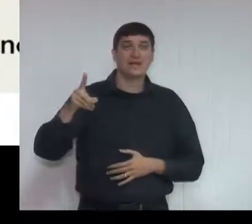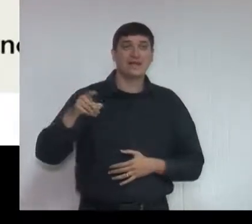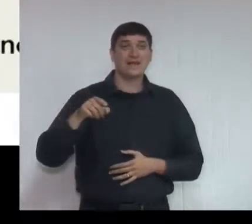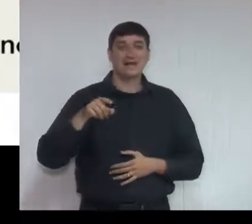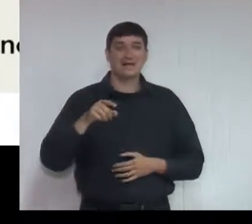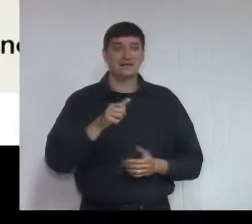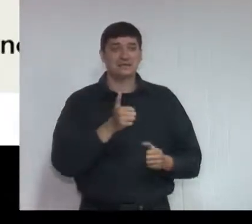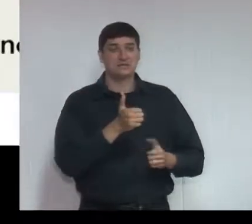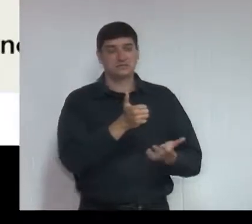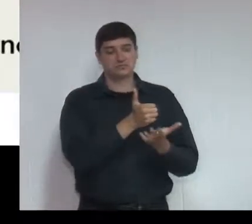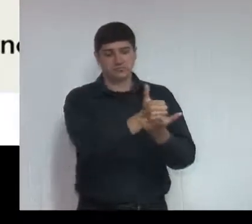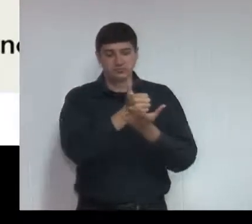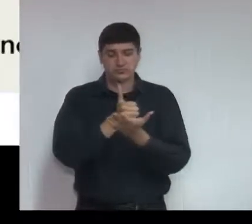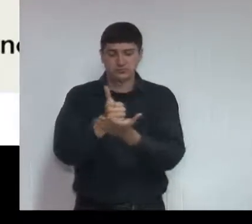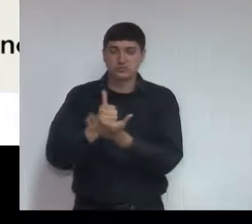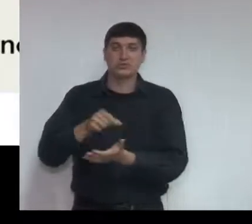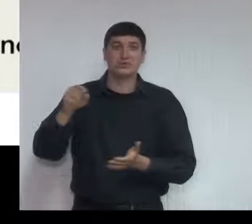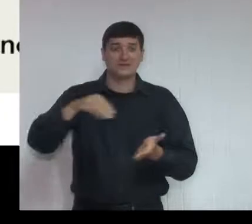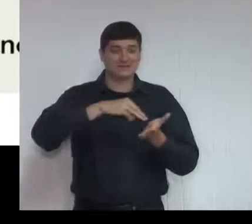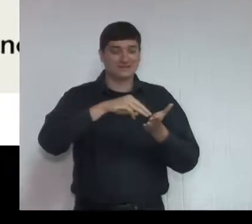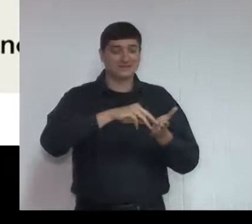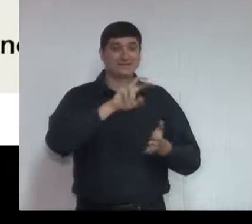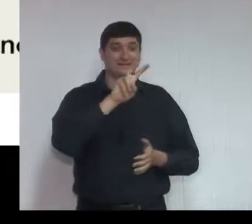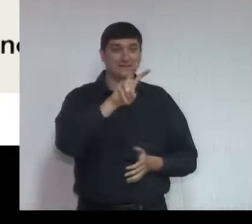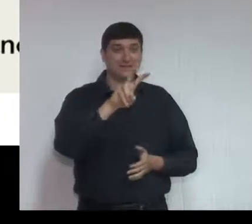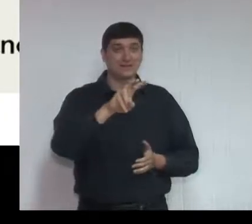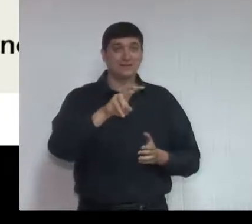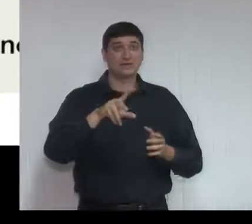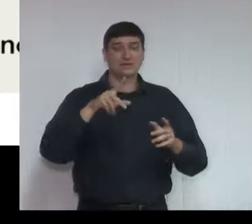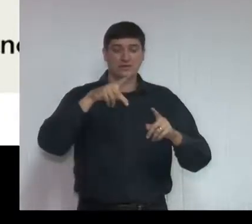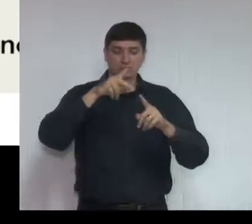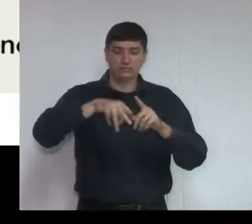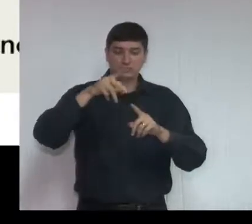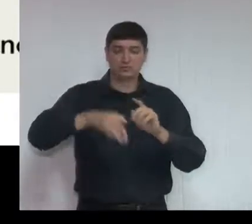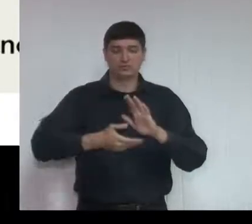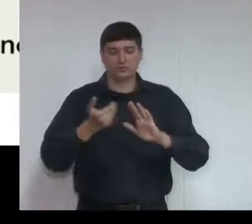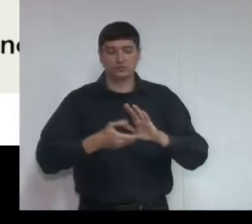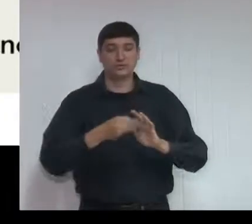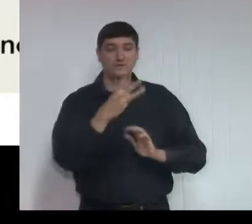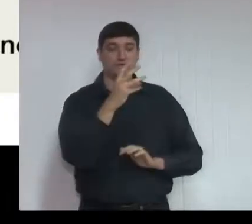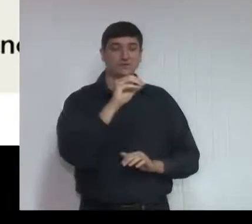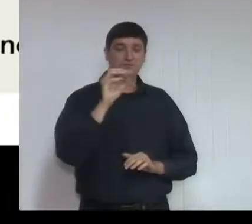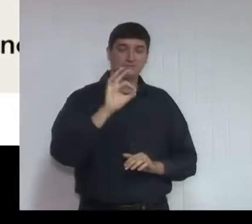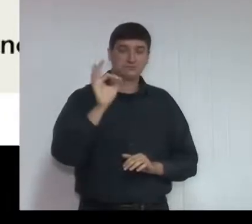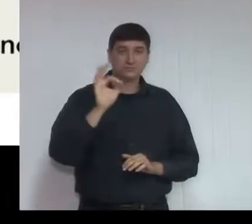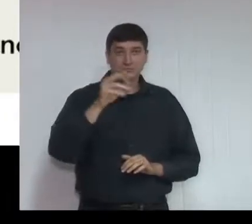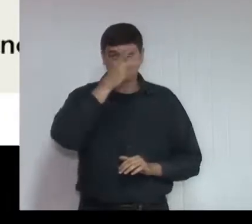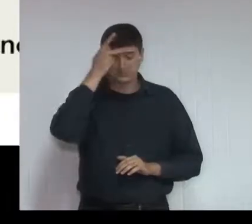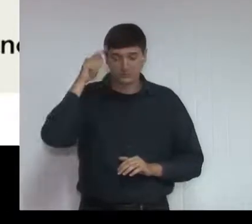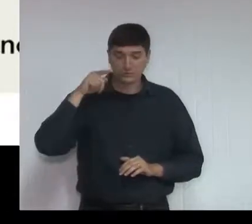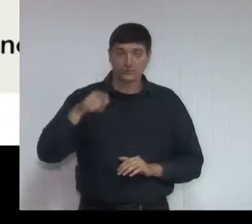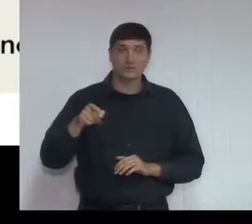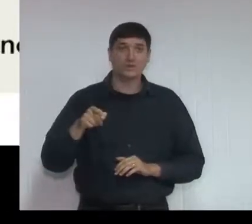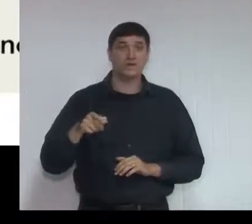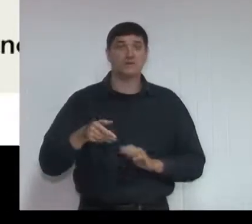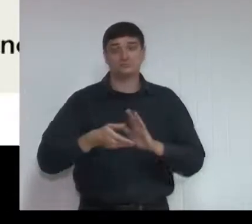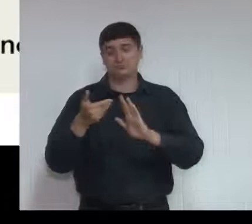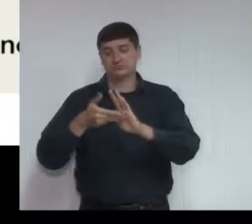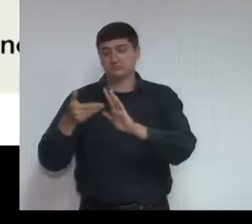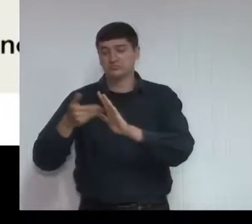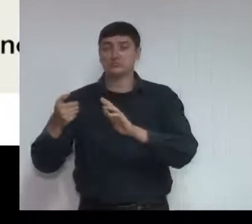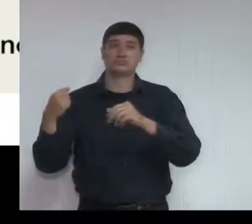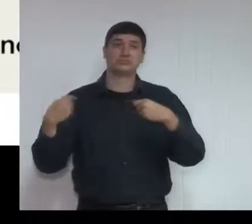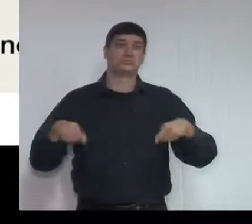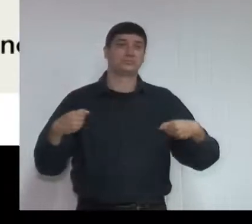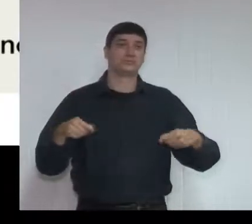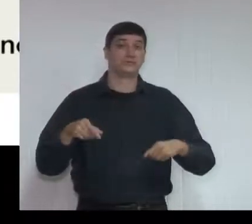confiança e gratificados e 5 secretarias. Eu gosto desse número, por uma simples situação. O impacto imediato cortando uma